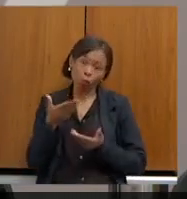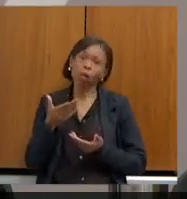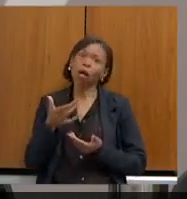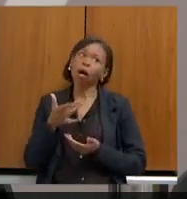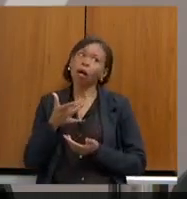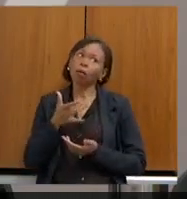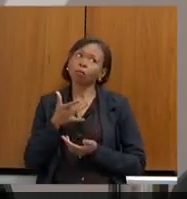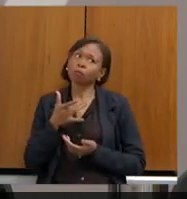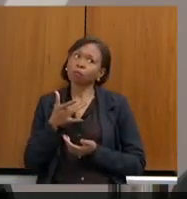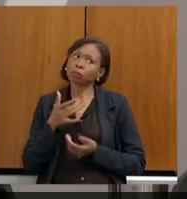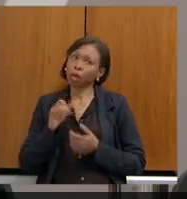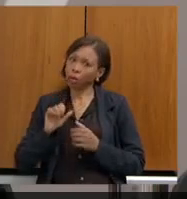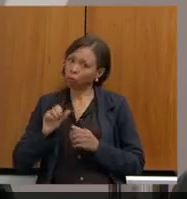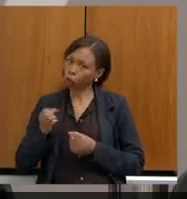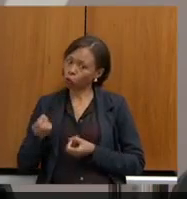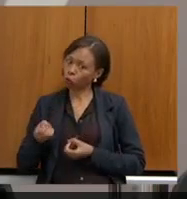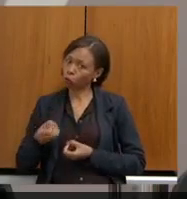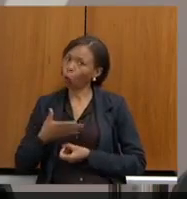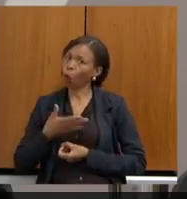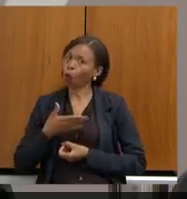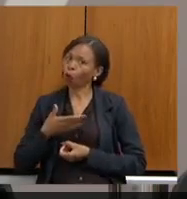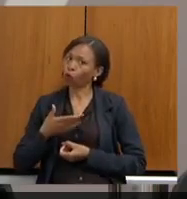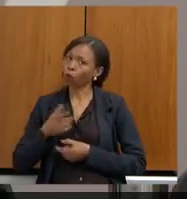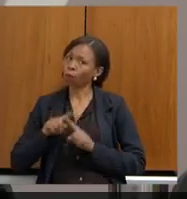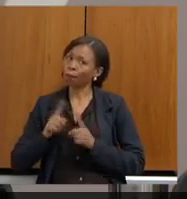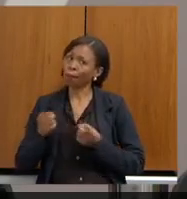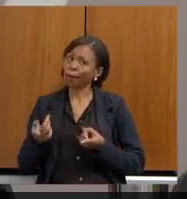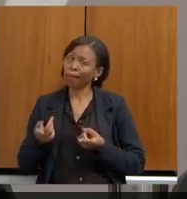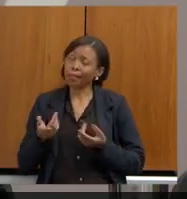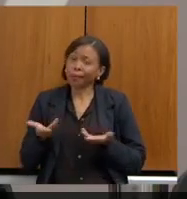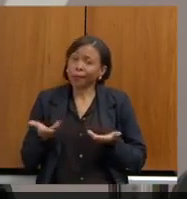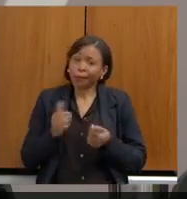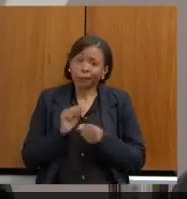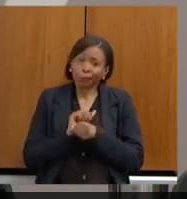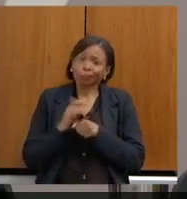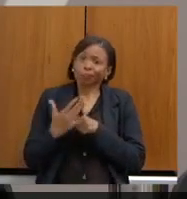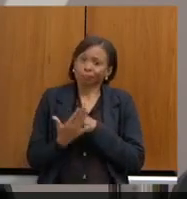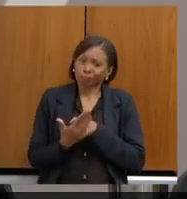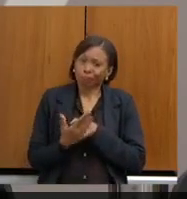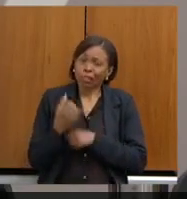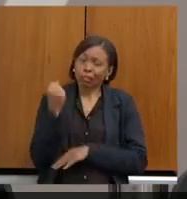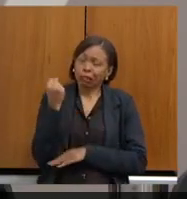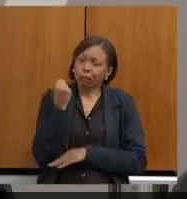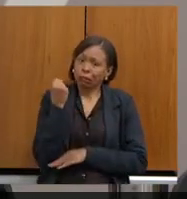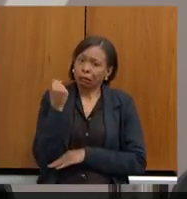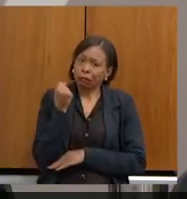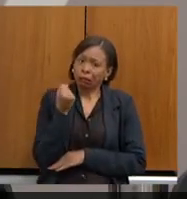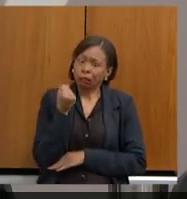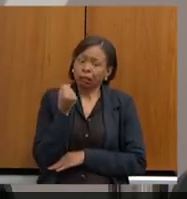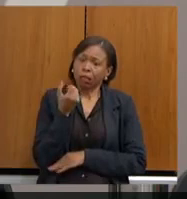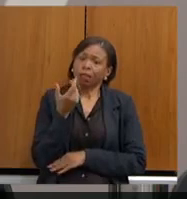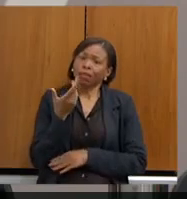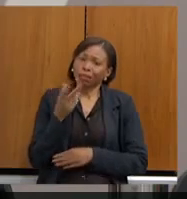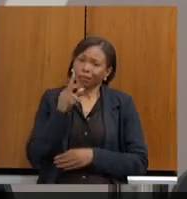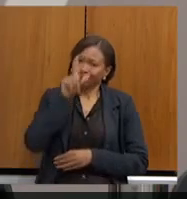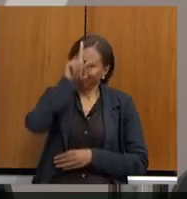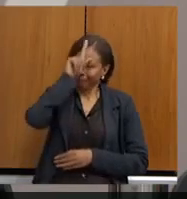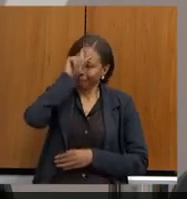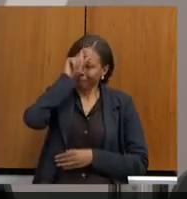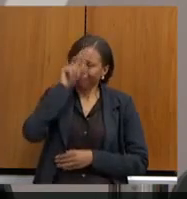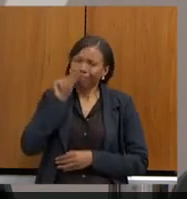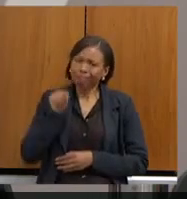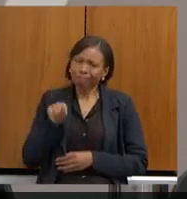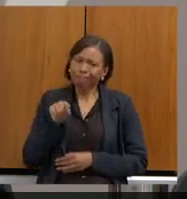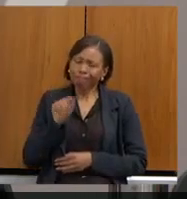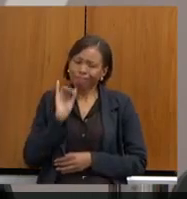saudável mas era já está com coville estado inclusive grave né tem que o bar no piso pedimos a Deus